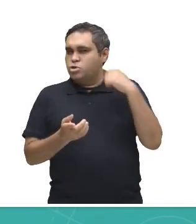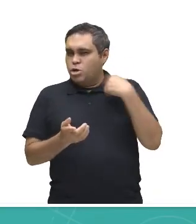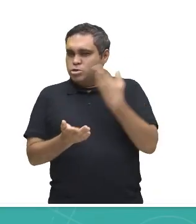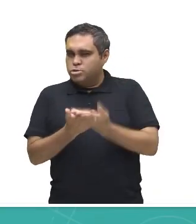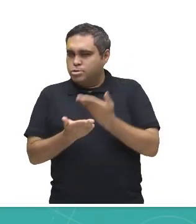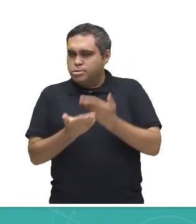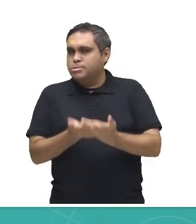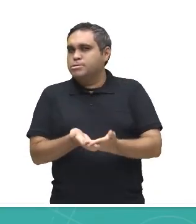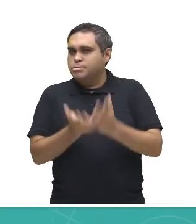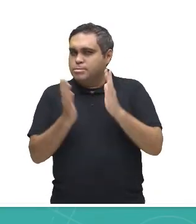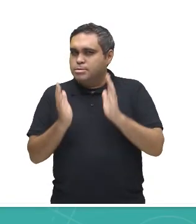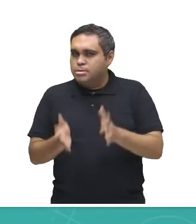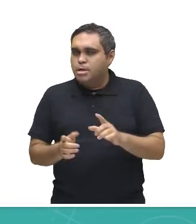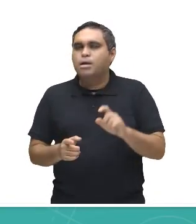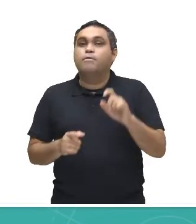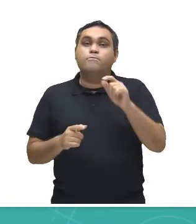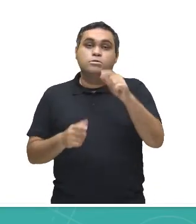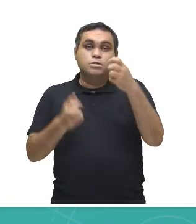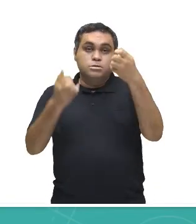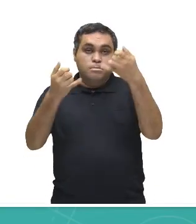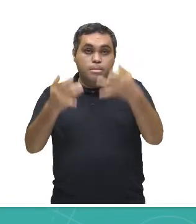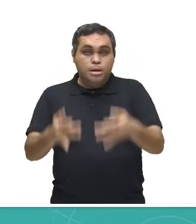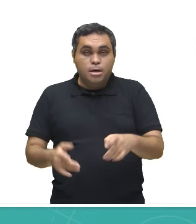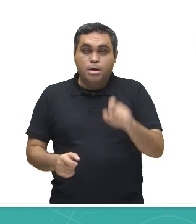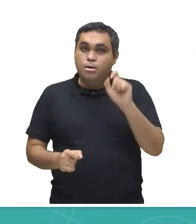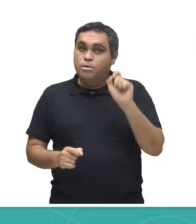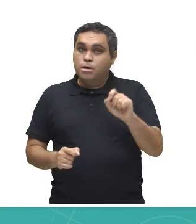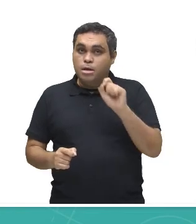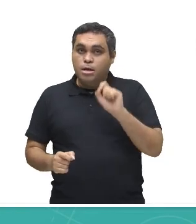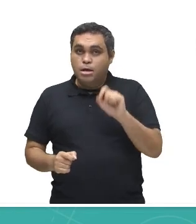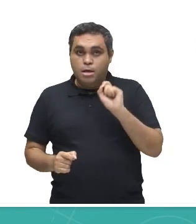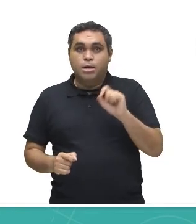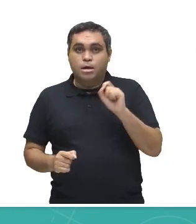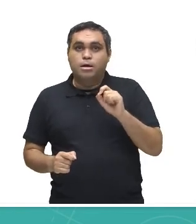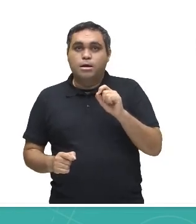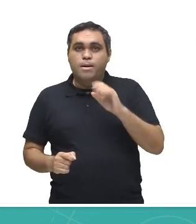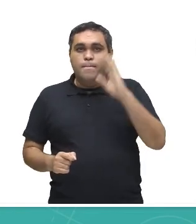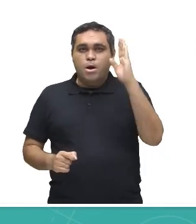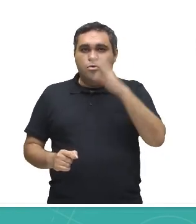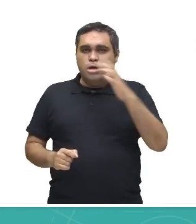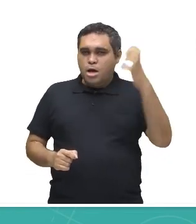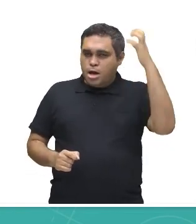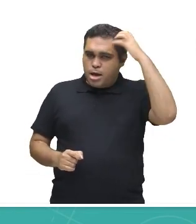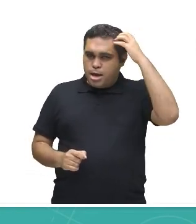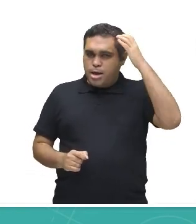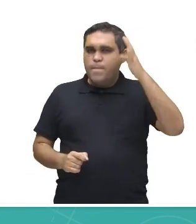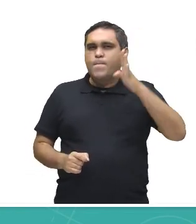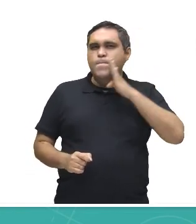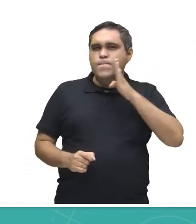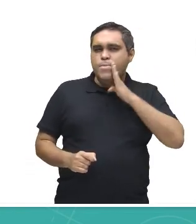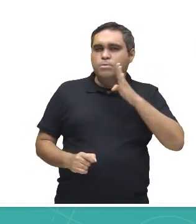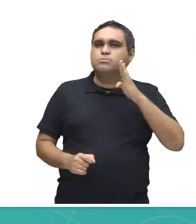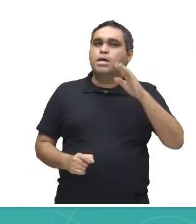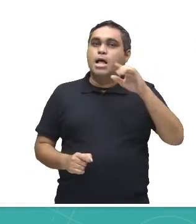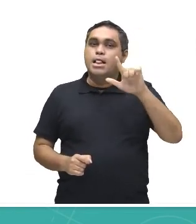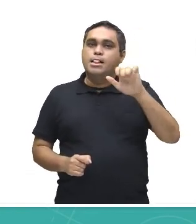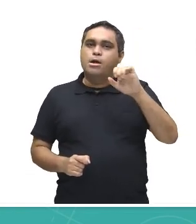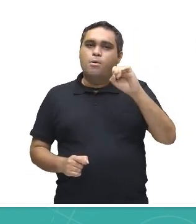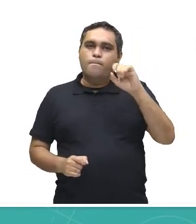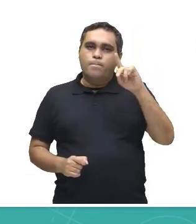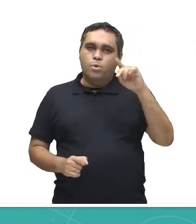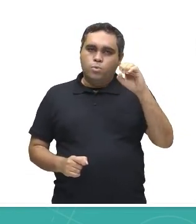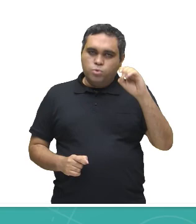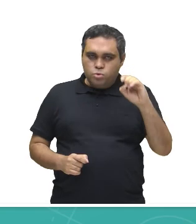na aula de hoje, explique sua opinião sobre as maldades do rei da Bélgica, Leopoldo II, com o povo